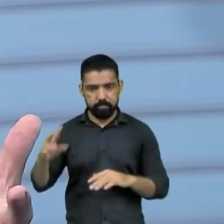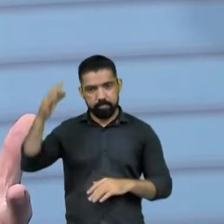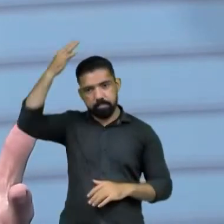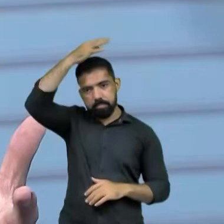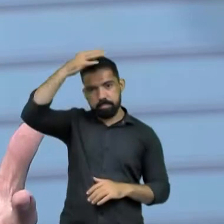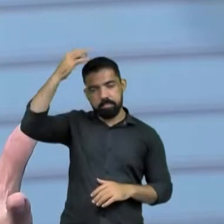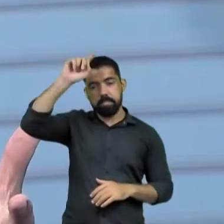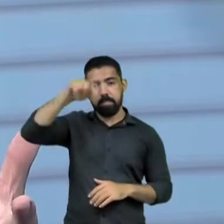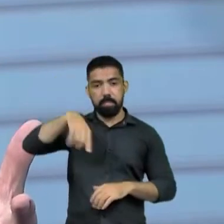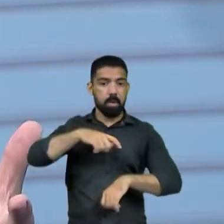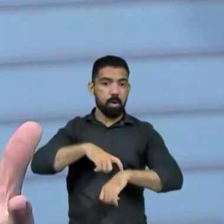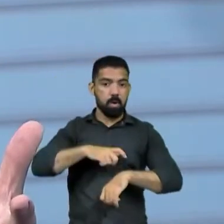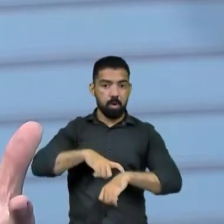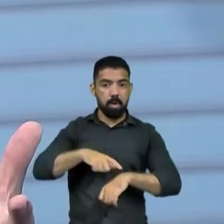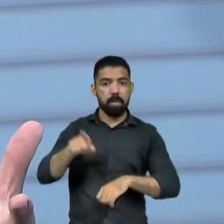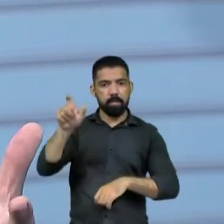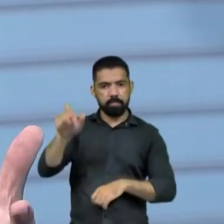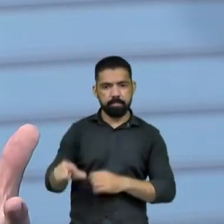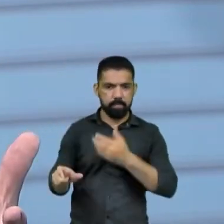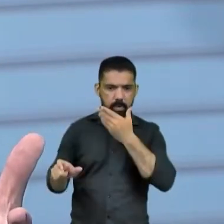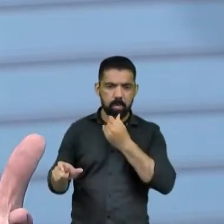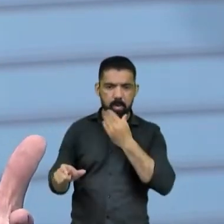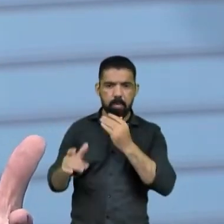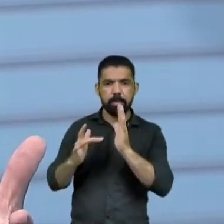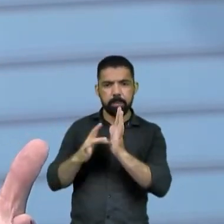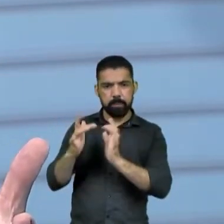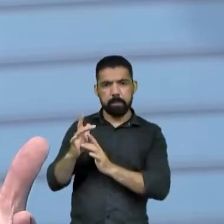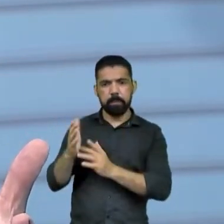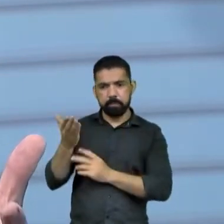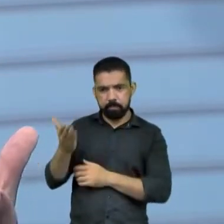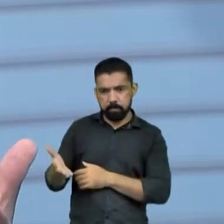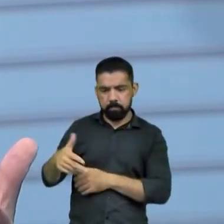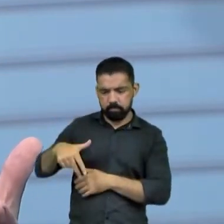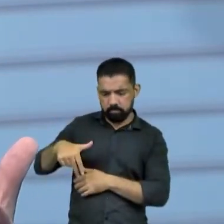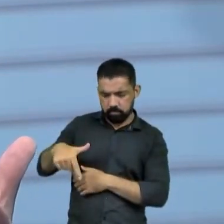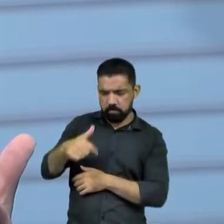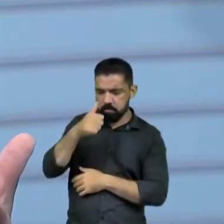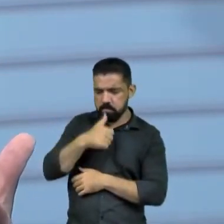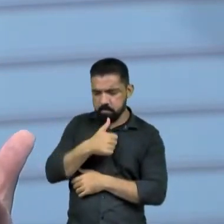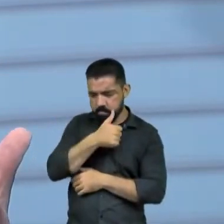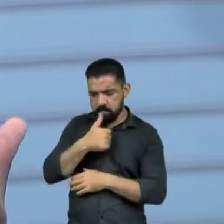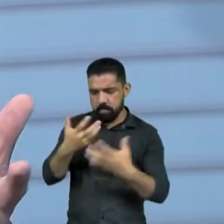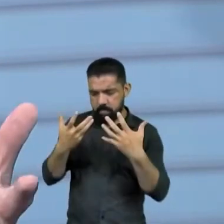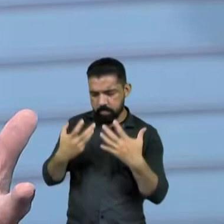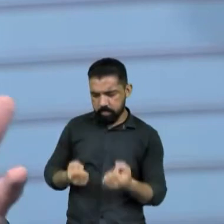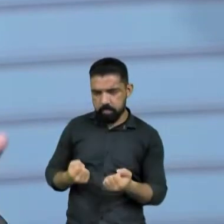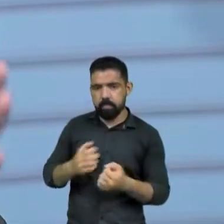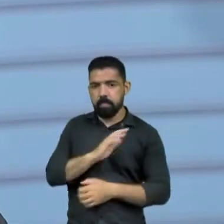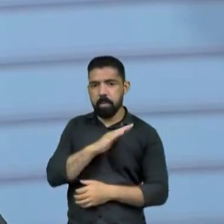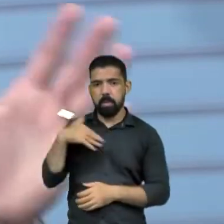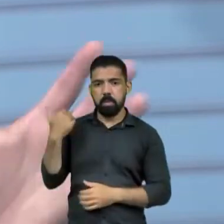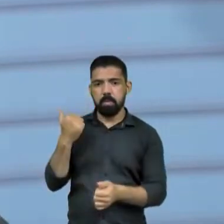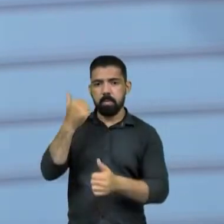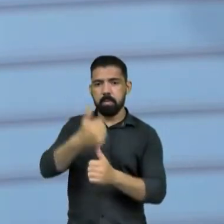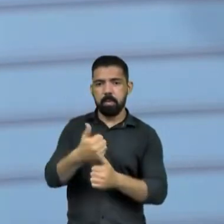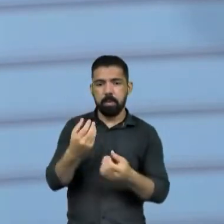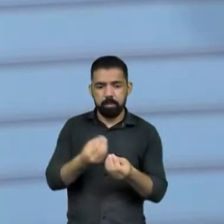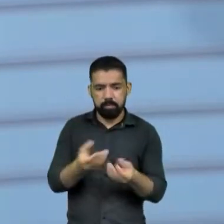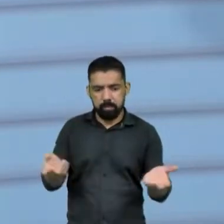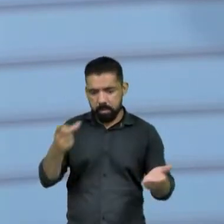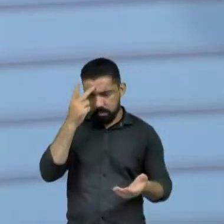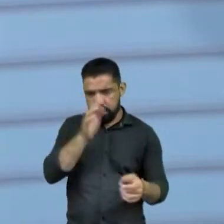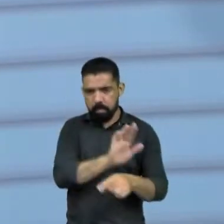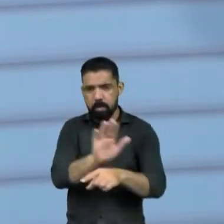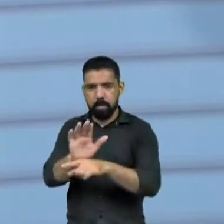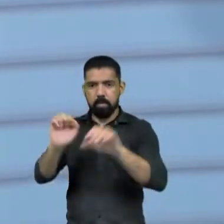momento de que esse homem Jesus nãoé foi pra cruz do Calvário que morreu em nosso lugar não é e que ele disse está tudo tudo Consumado